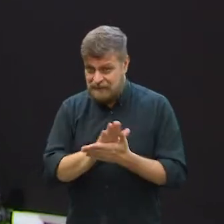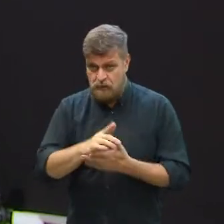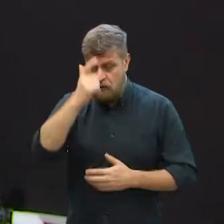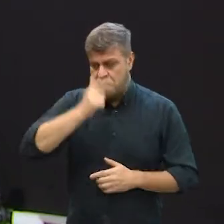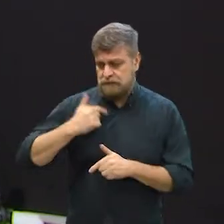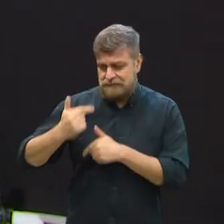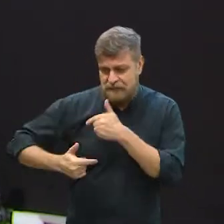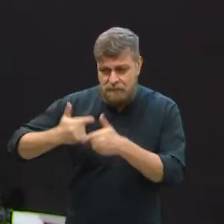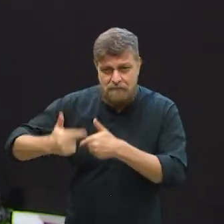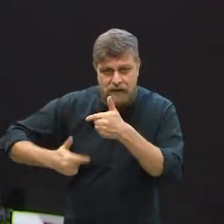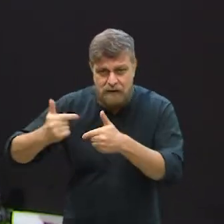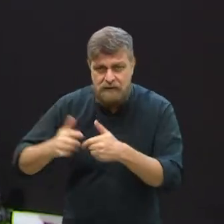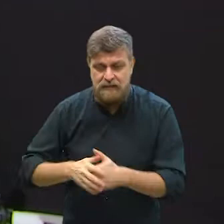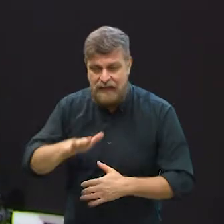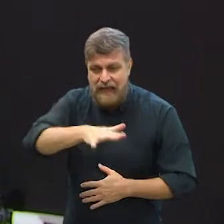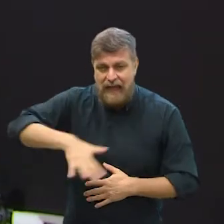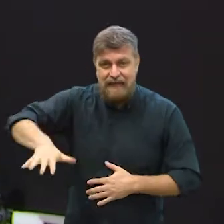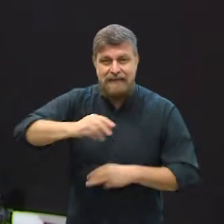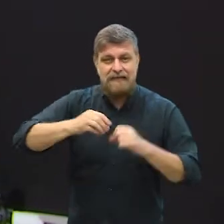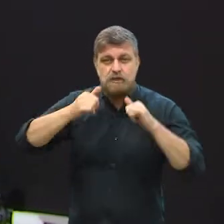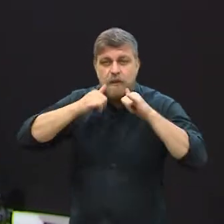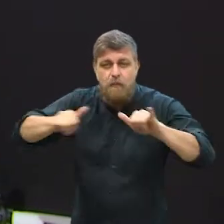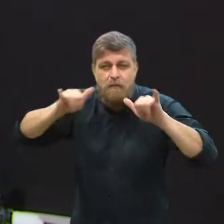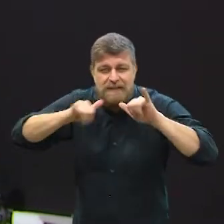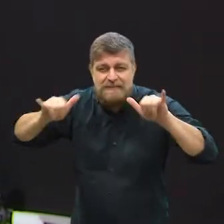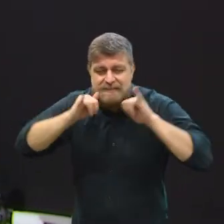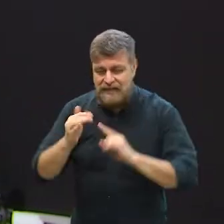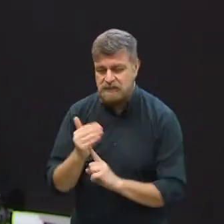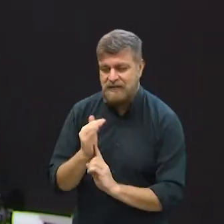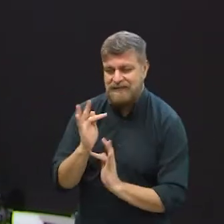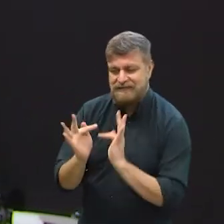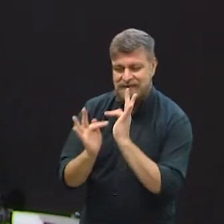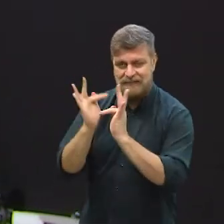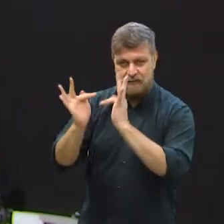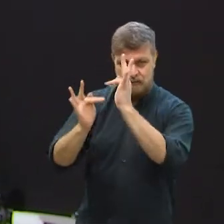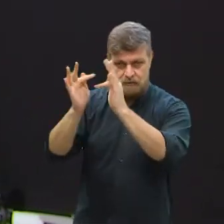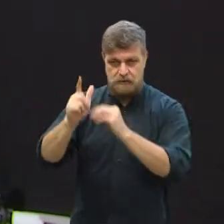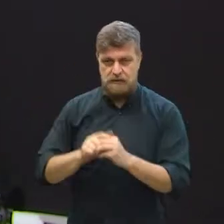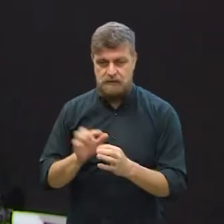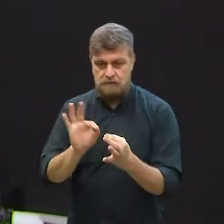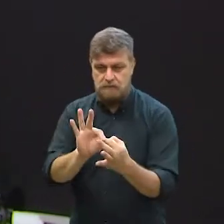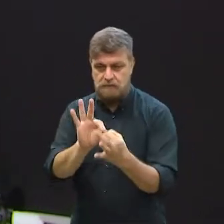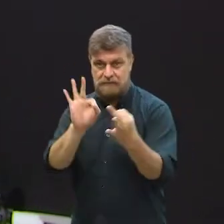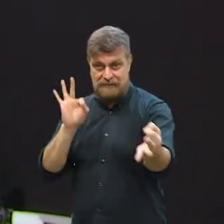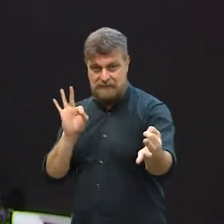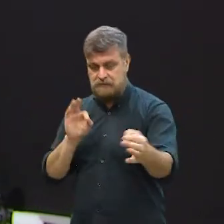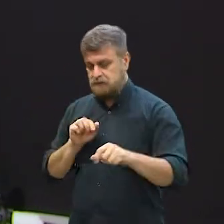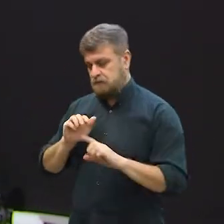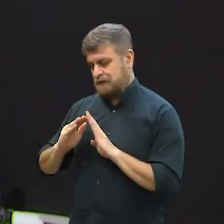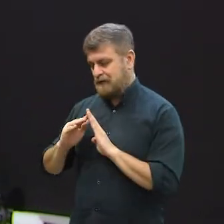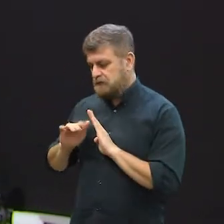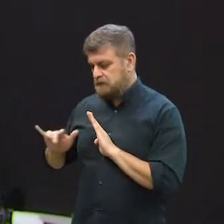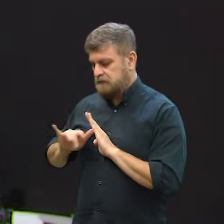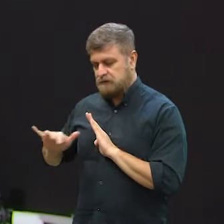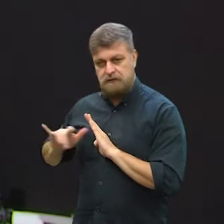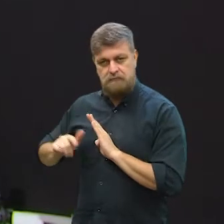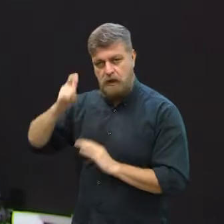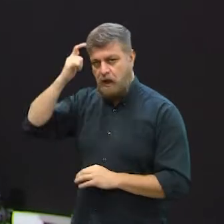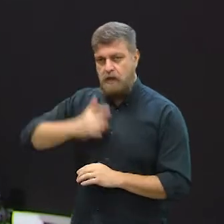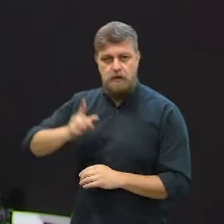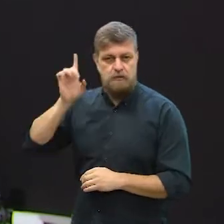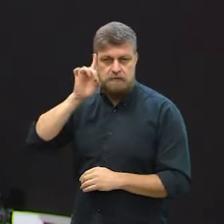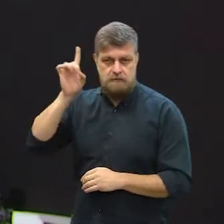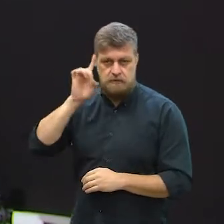sempre trabalhei no mercado publicitário, eu sempre dentro da empresa de tecnologia, então trabalhar à distância nunca foi uma realidade do